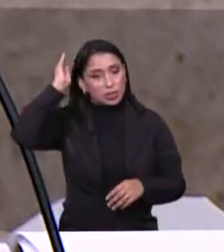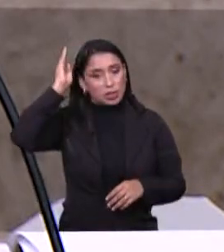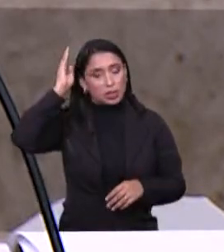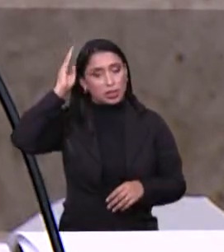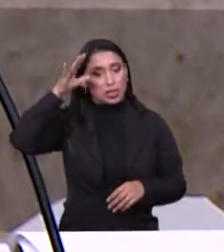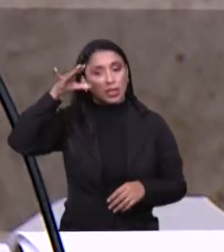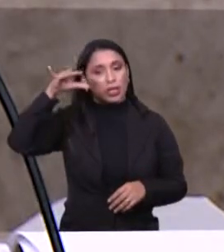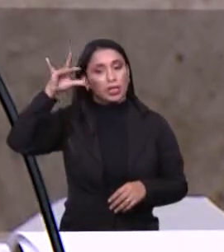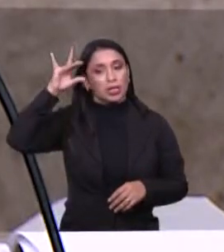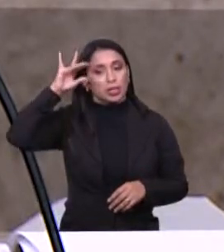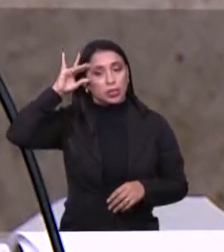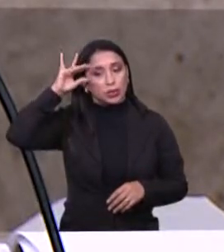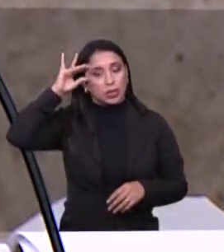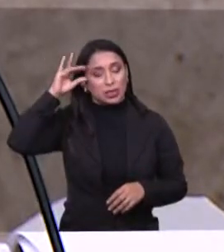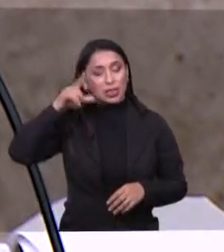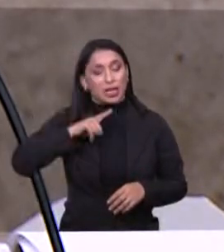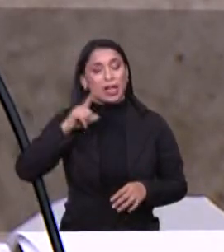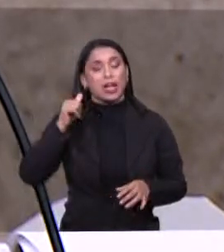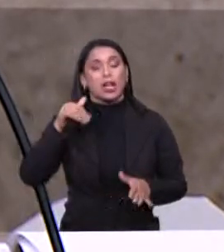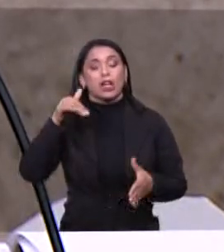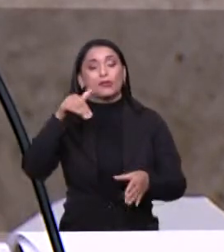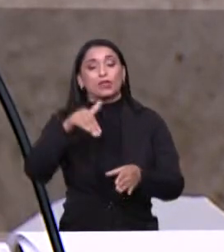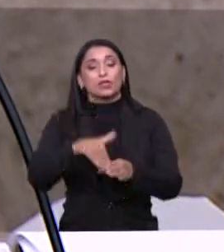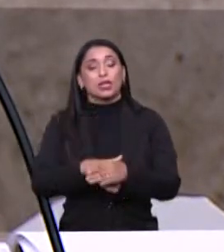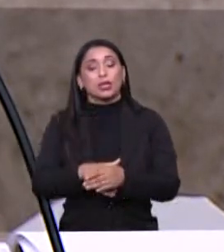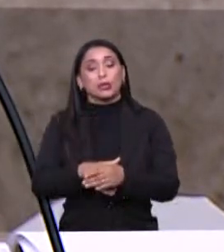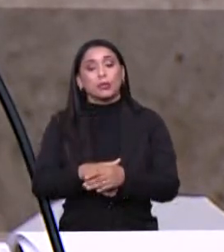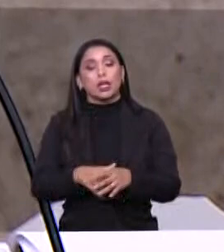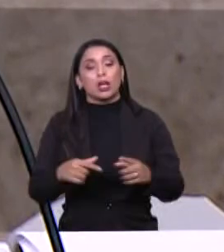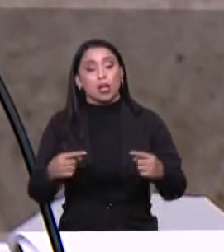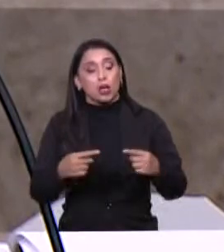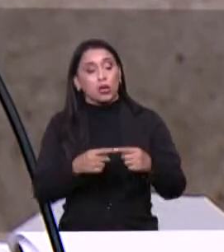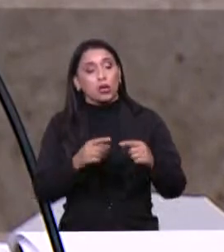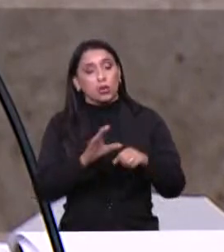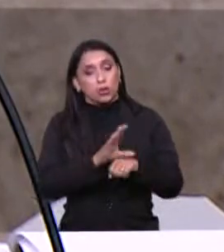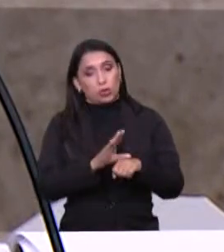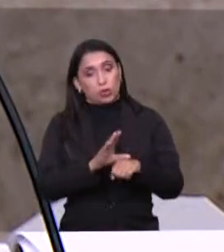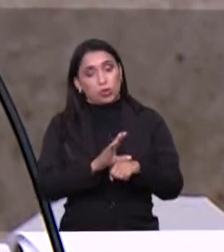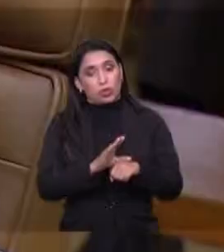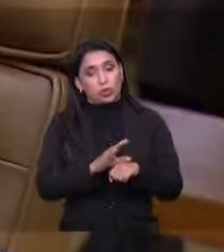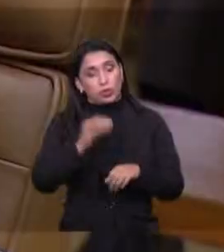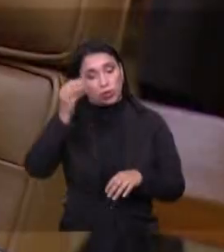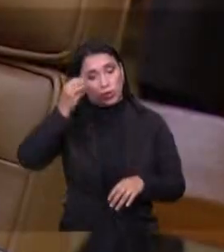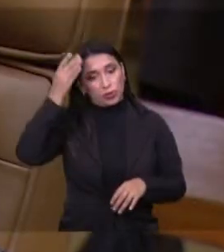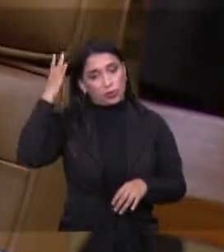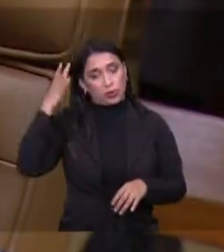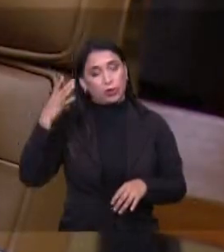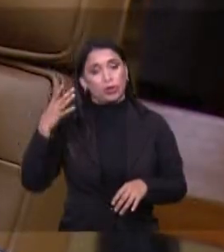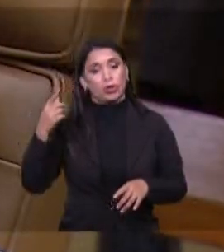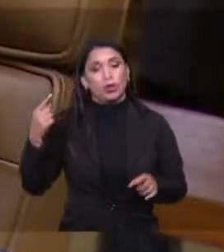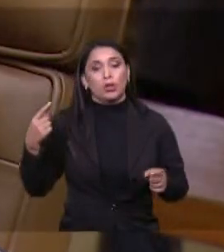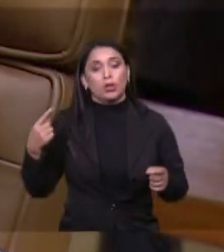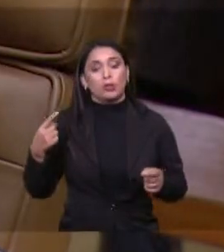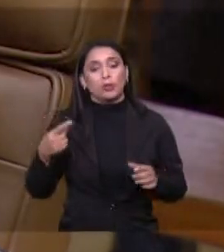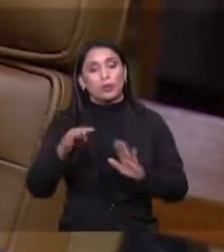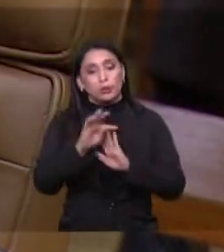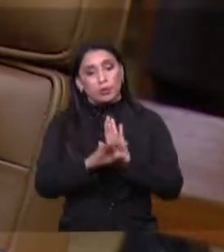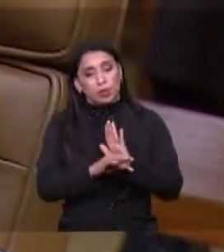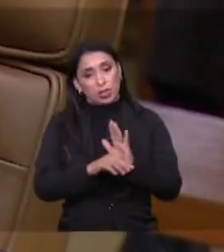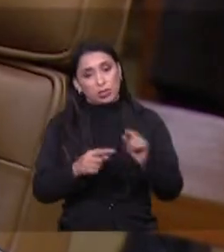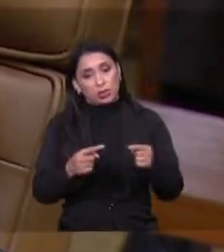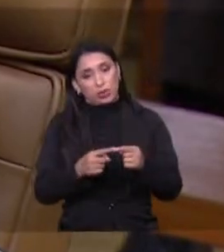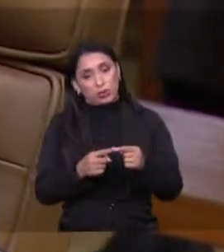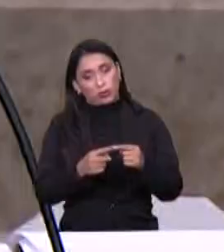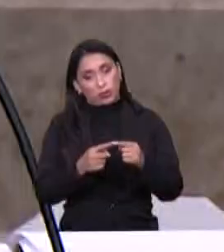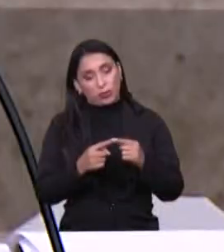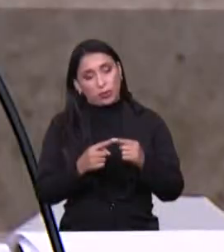ministro André tinham votado pela constitucionalidade. E eu votei pela... E Vossa Excelência... por uma interpretação